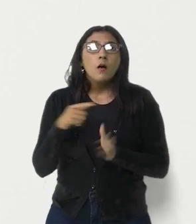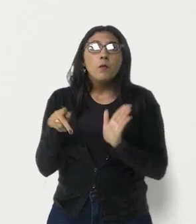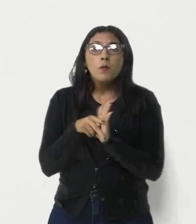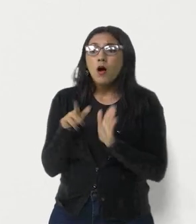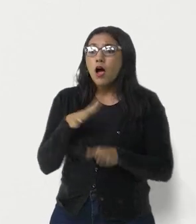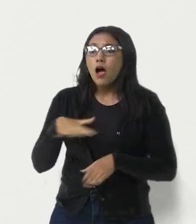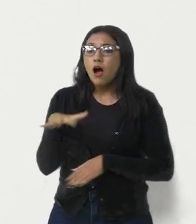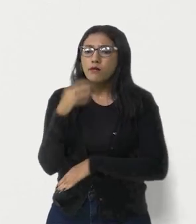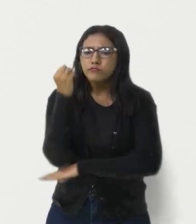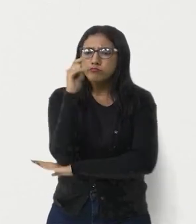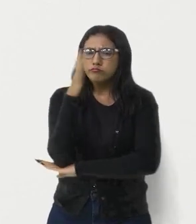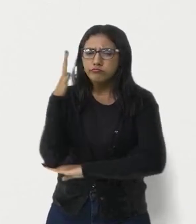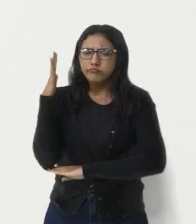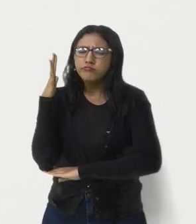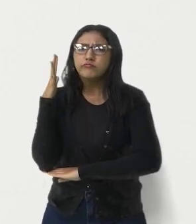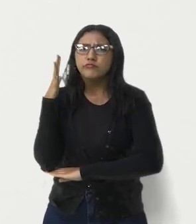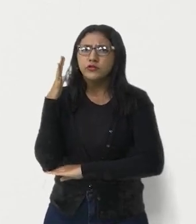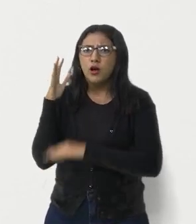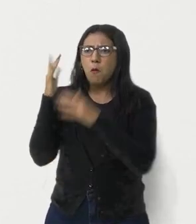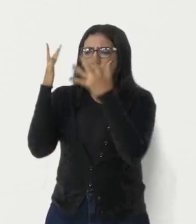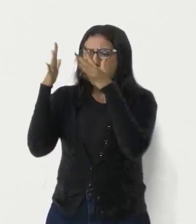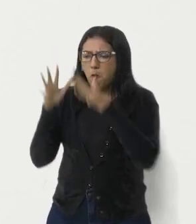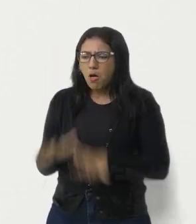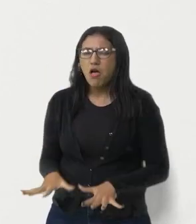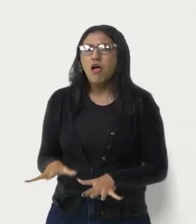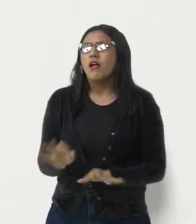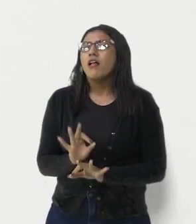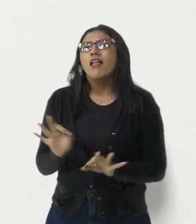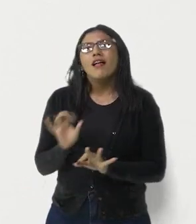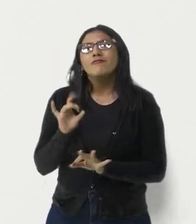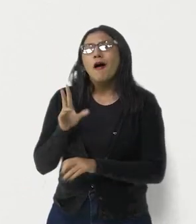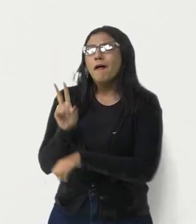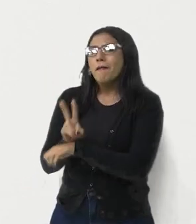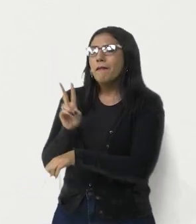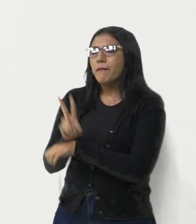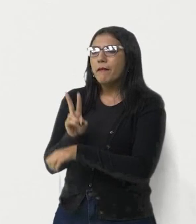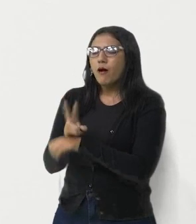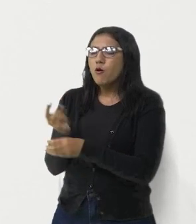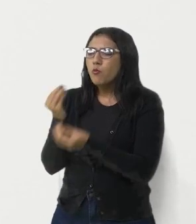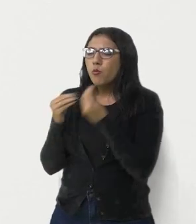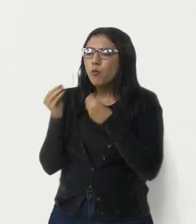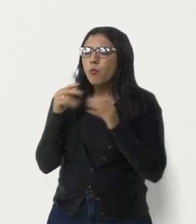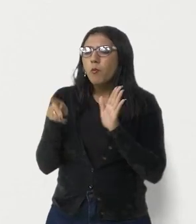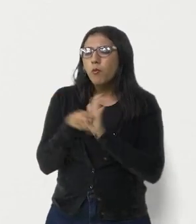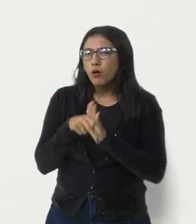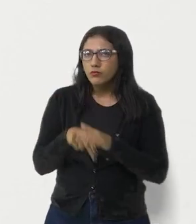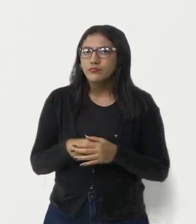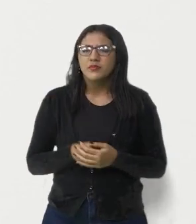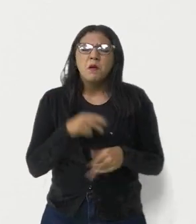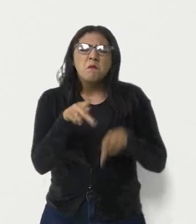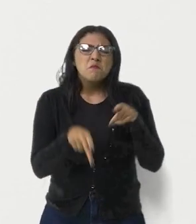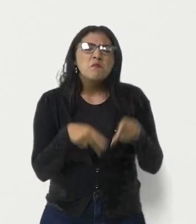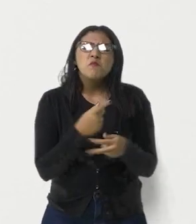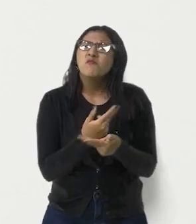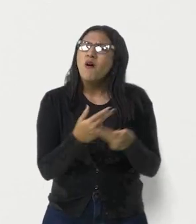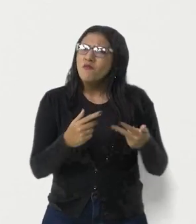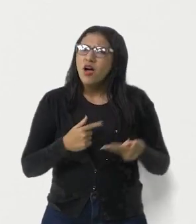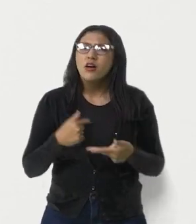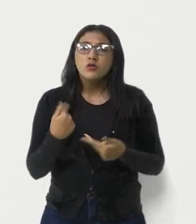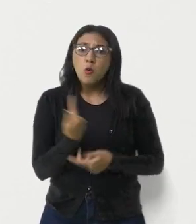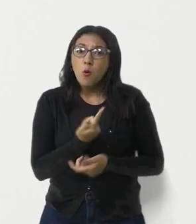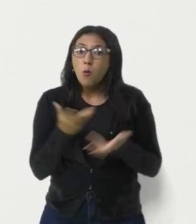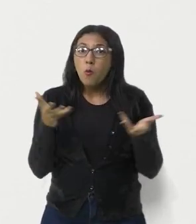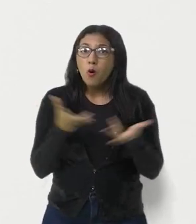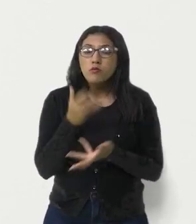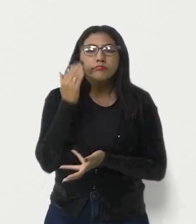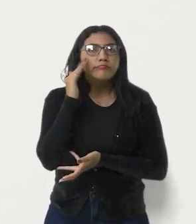sem destruí-los. Então isso é muito importante que a gente tenha em mente. Então, todos esses povos, os habitantes da floresta amazônica que nós vamos